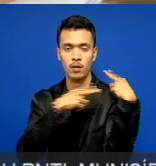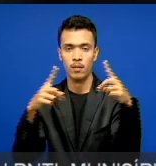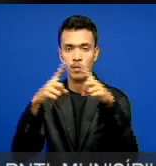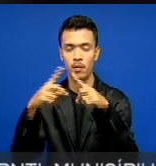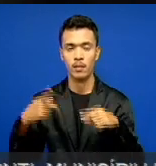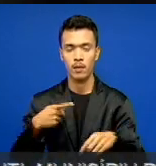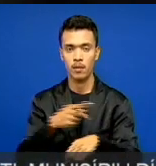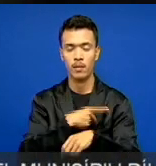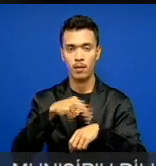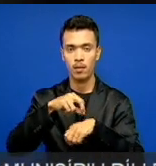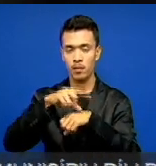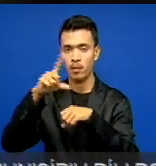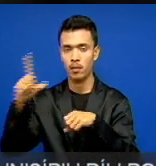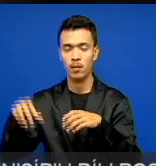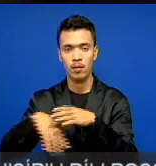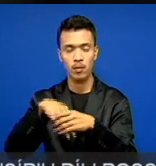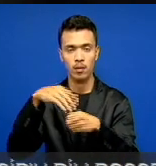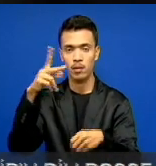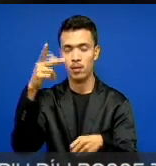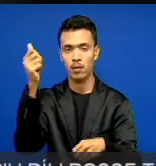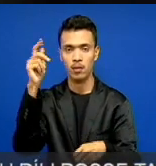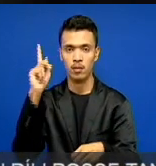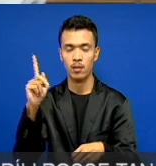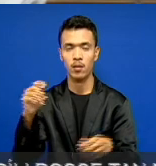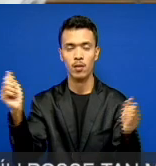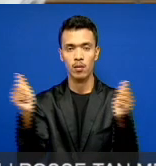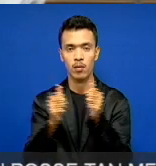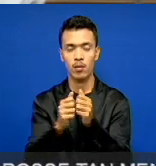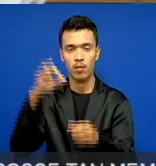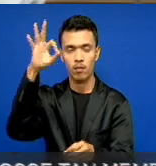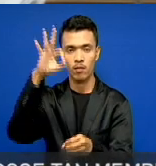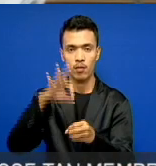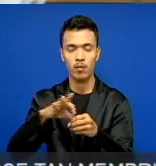eleze no exonera Comissário Anticorrupção, rodet